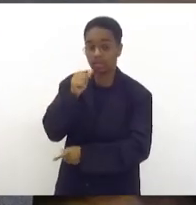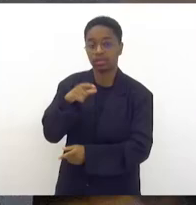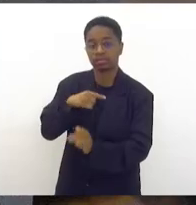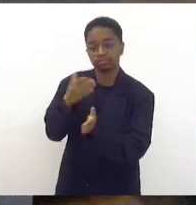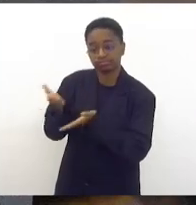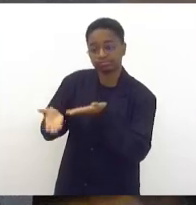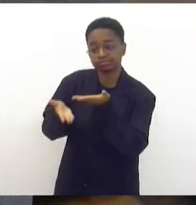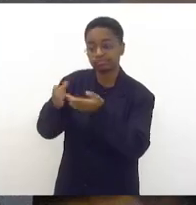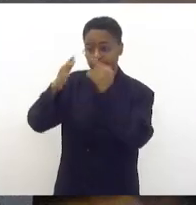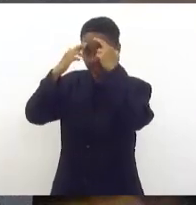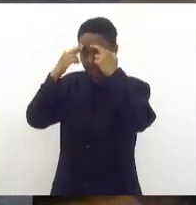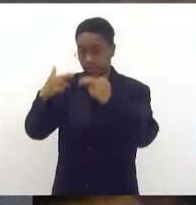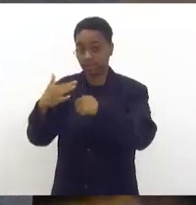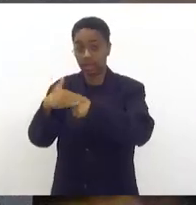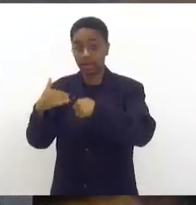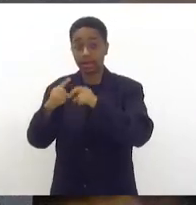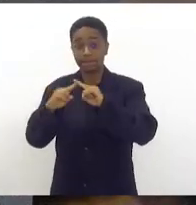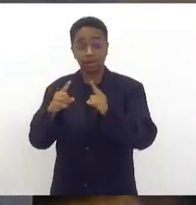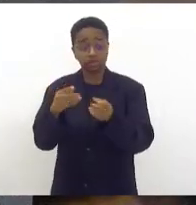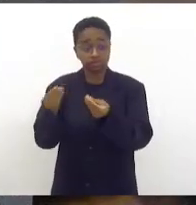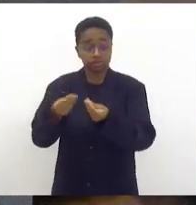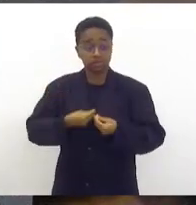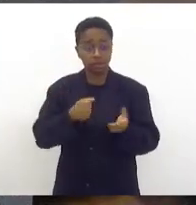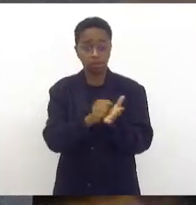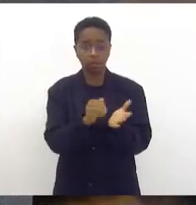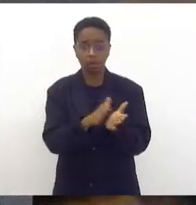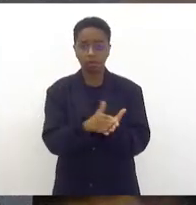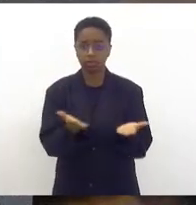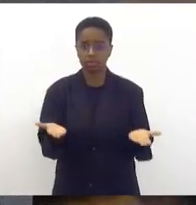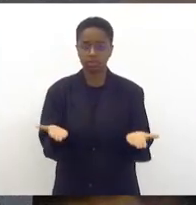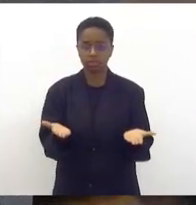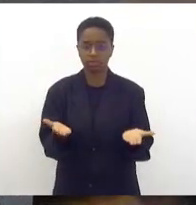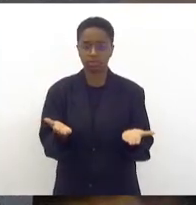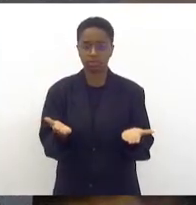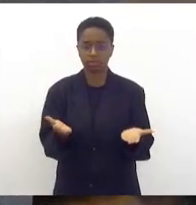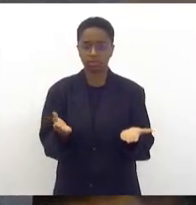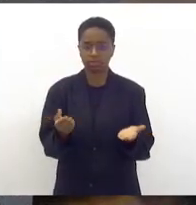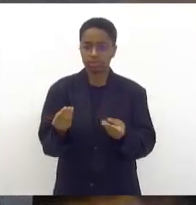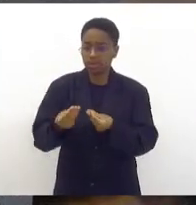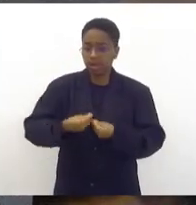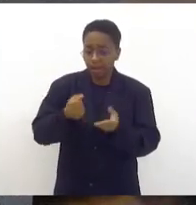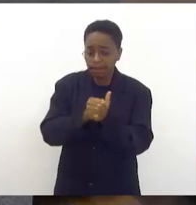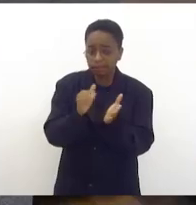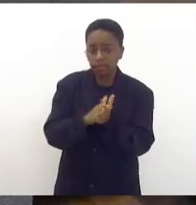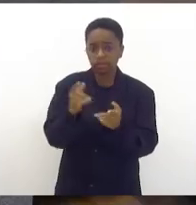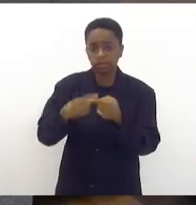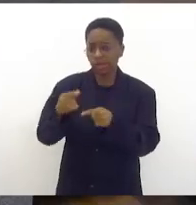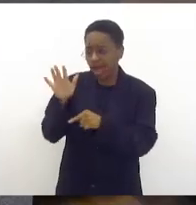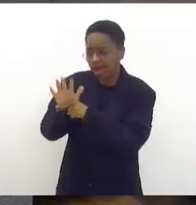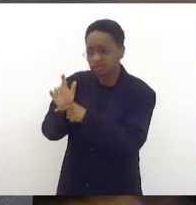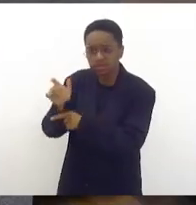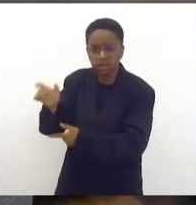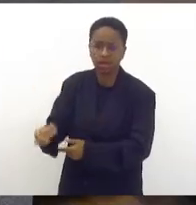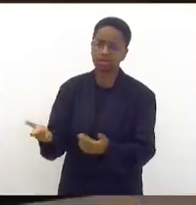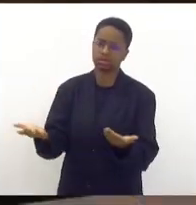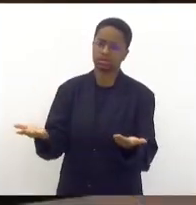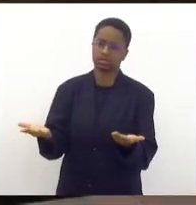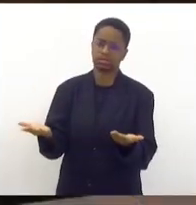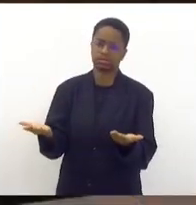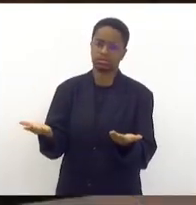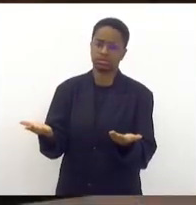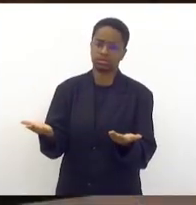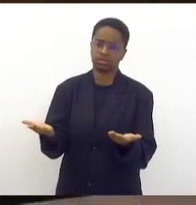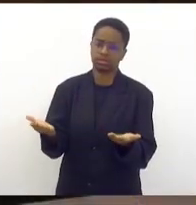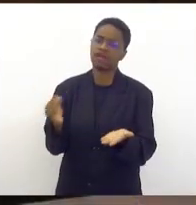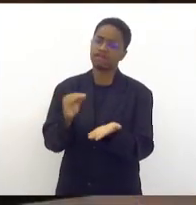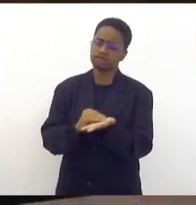respeito, carinho, e recebeu uma multa. Recebeu uma multa por estar ajudando uma senhora. Gente, falta